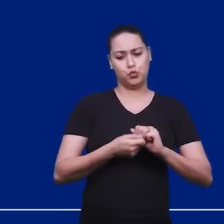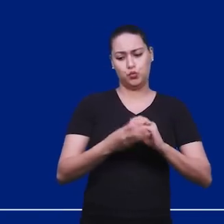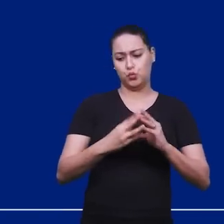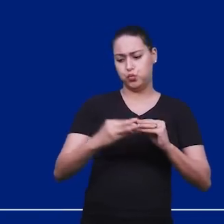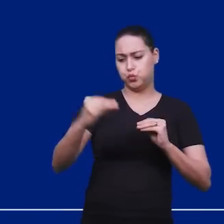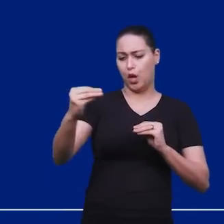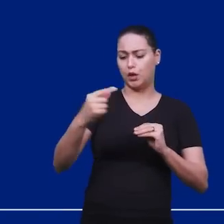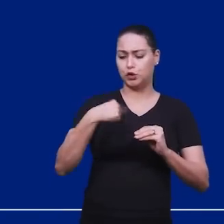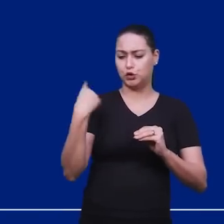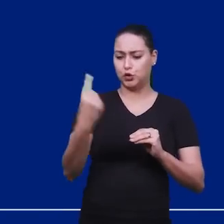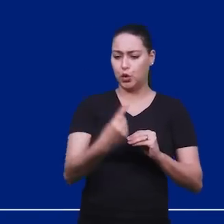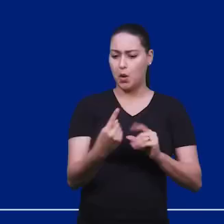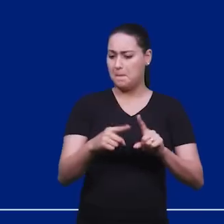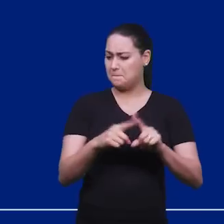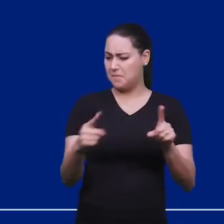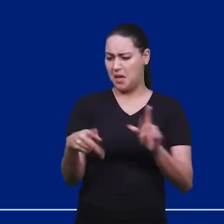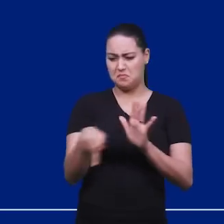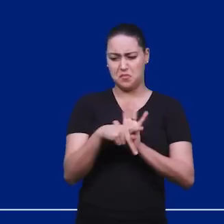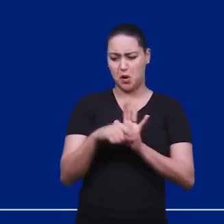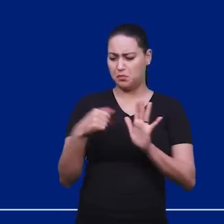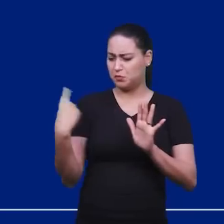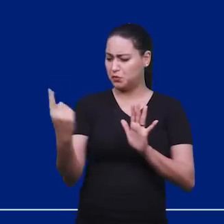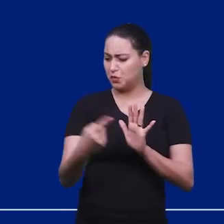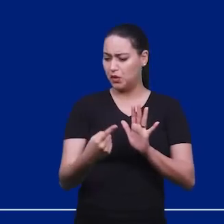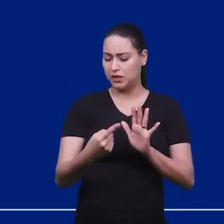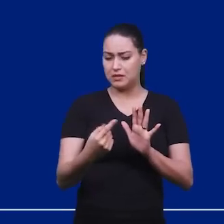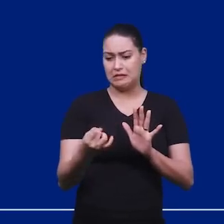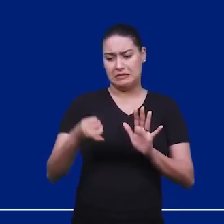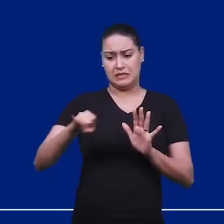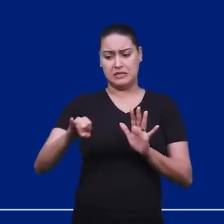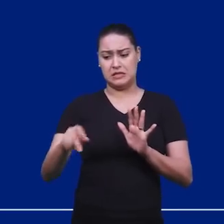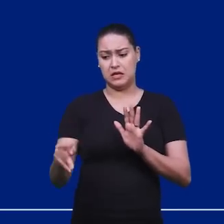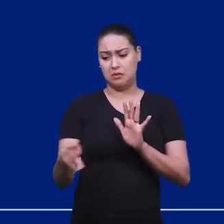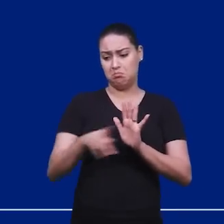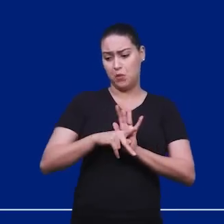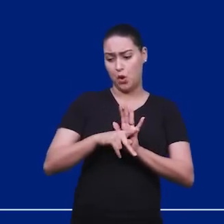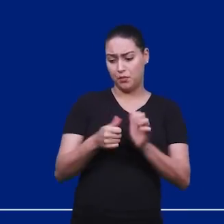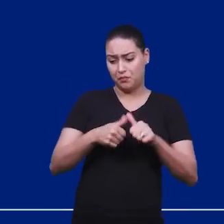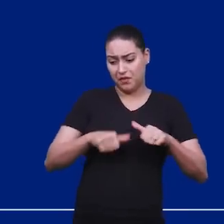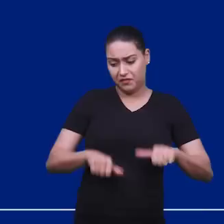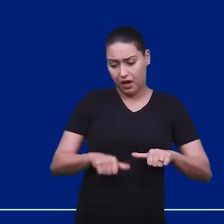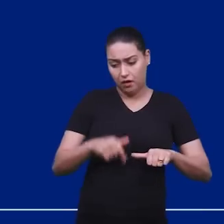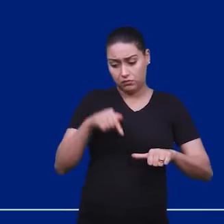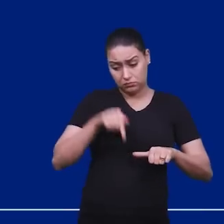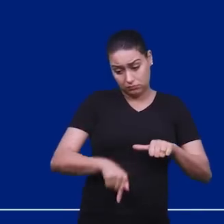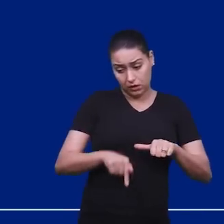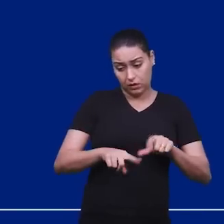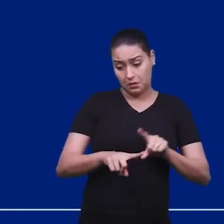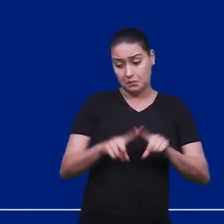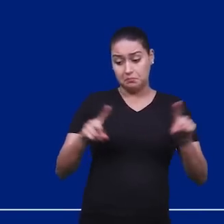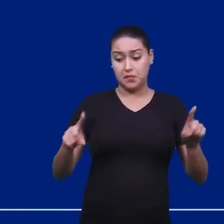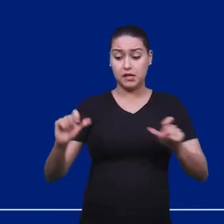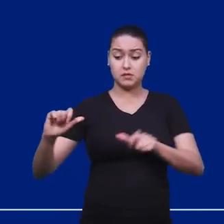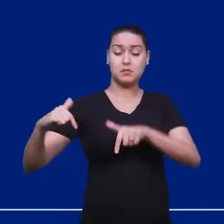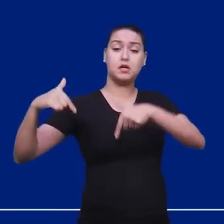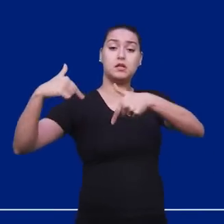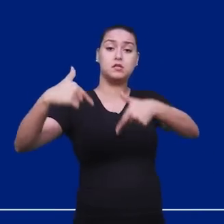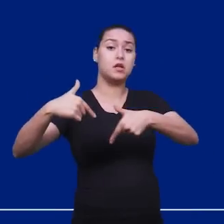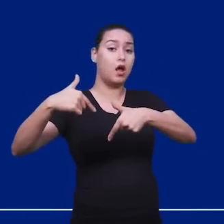mas não eram de nós, porque se fossem de nós, ficariam conosco. Mas isso é para que